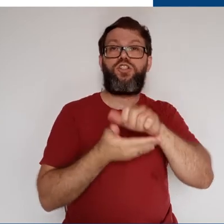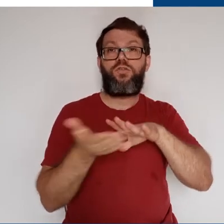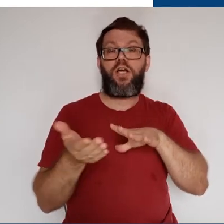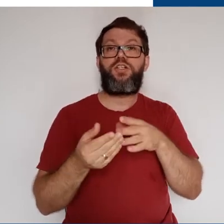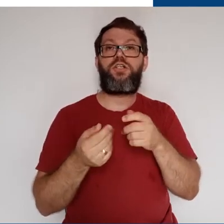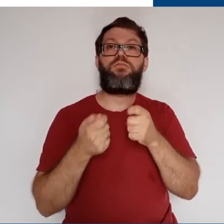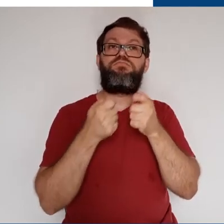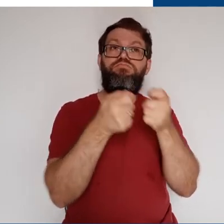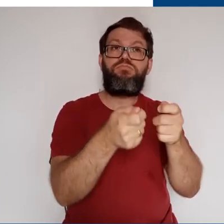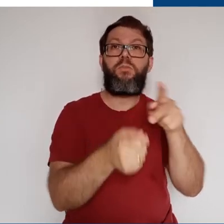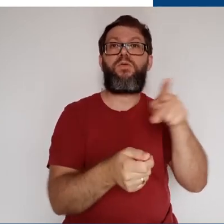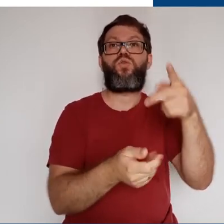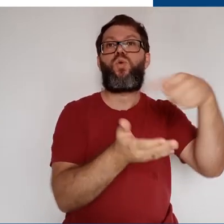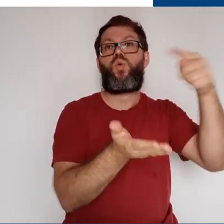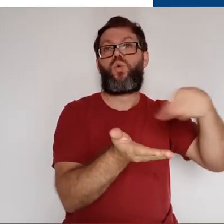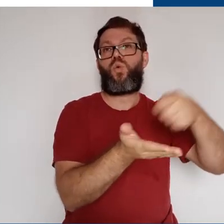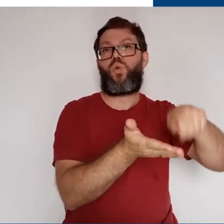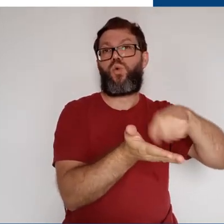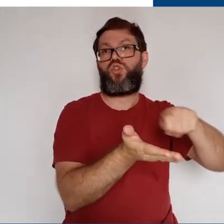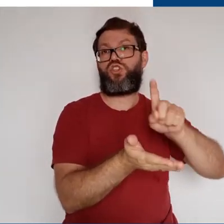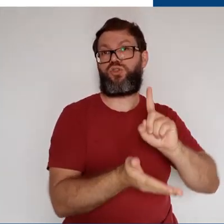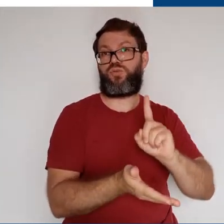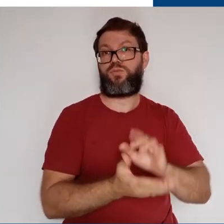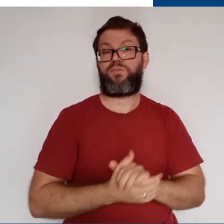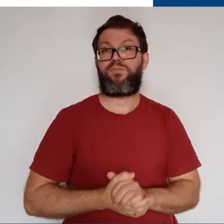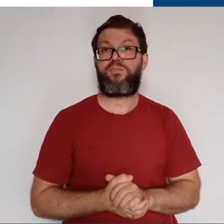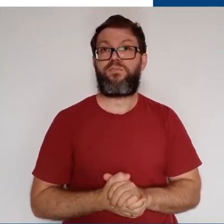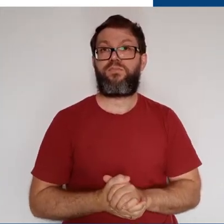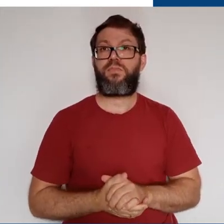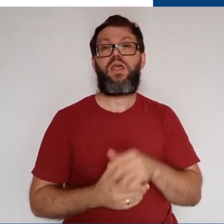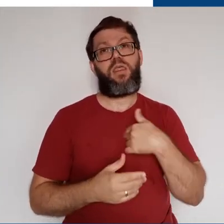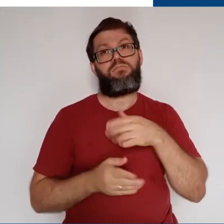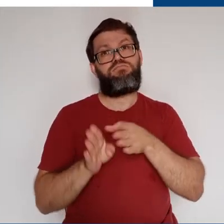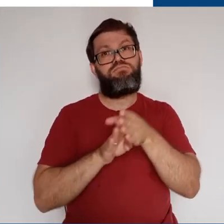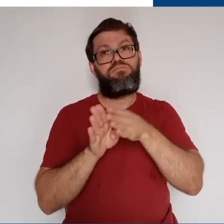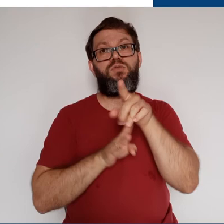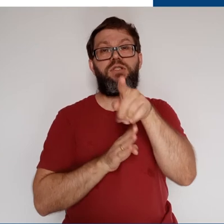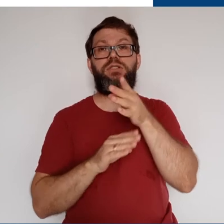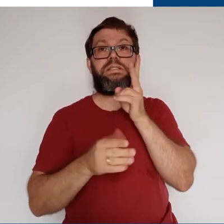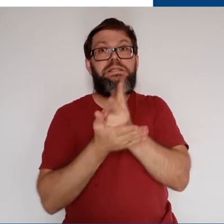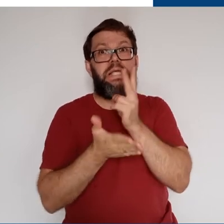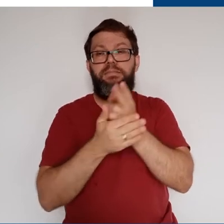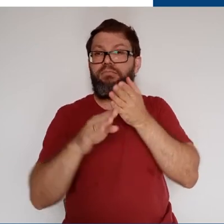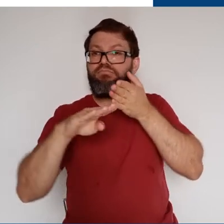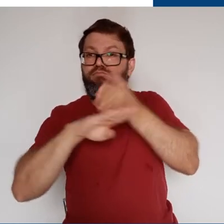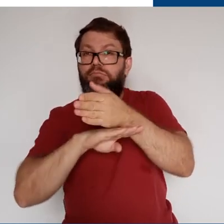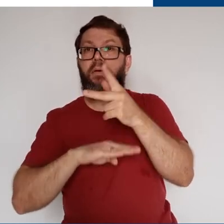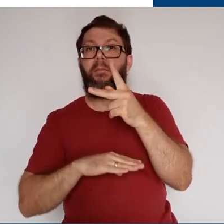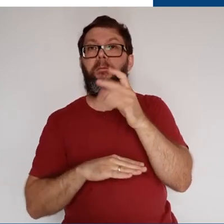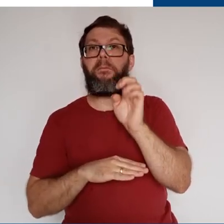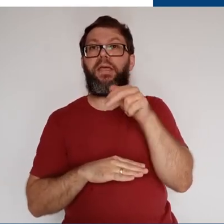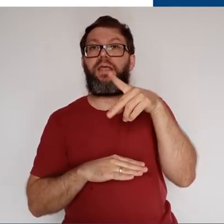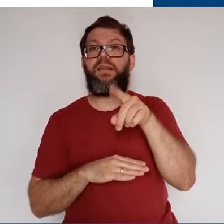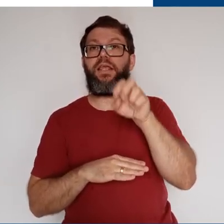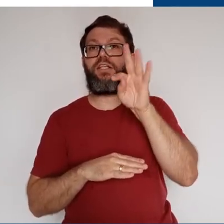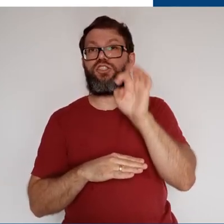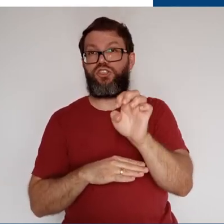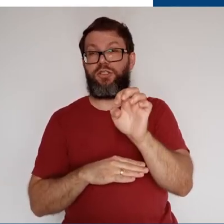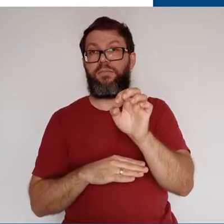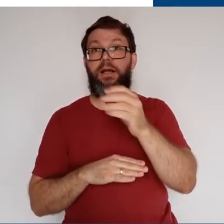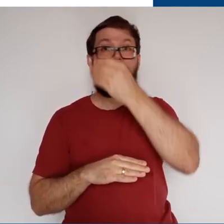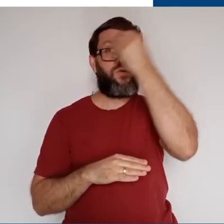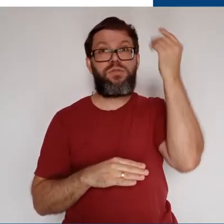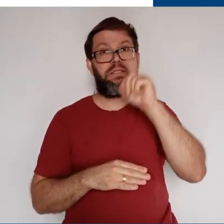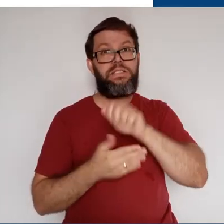de atividades não avaliativas ou de atividades que ainda não foram devolvidas pelo seu professor aconselho a sempre visitar a água